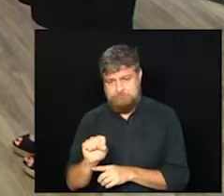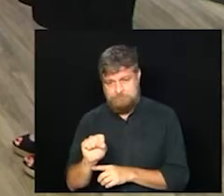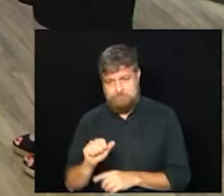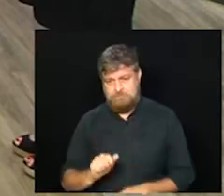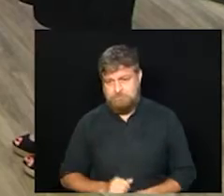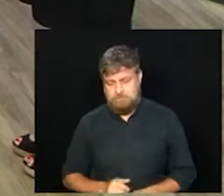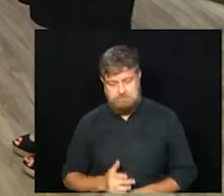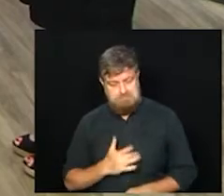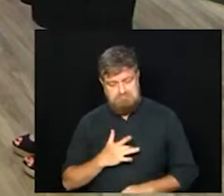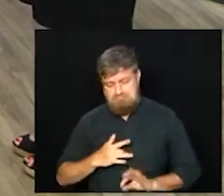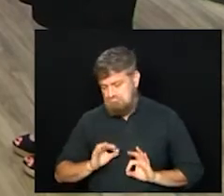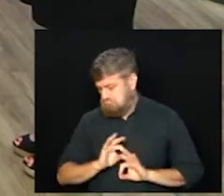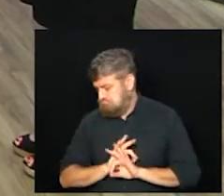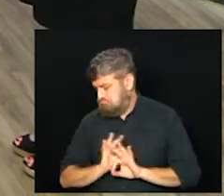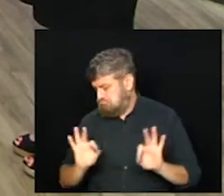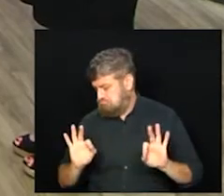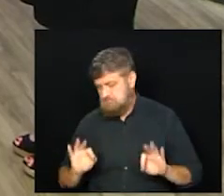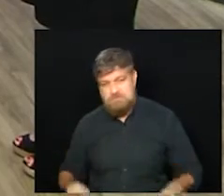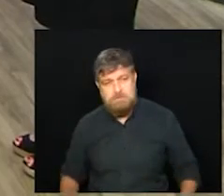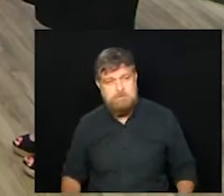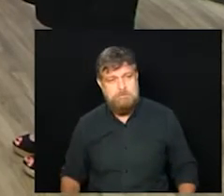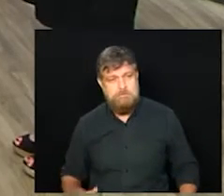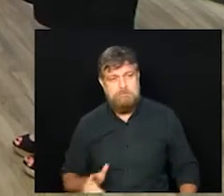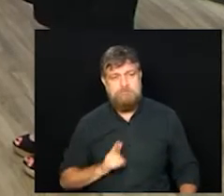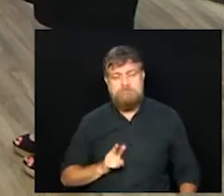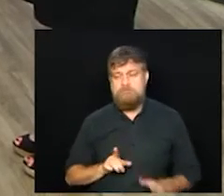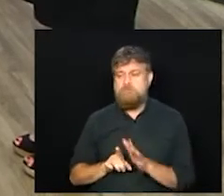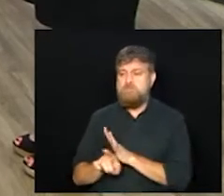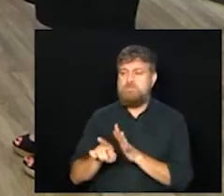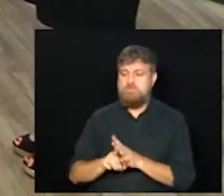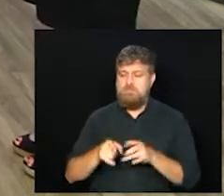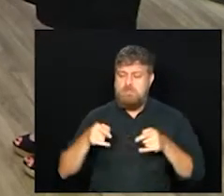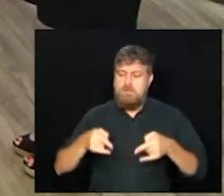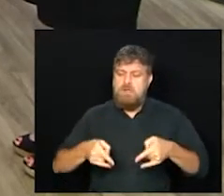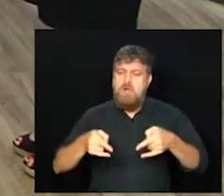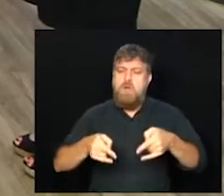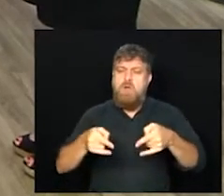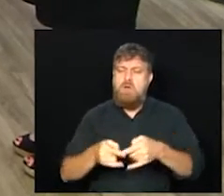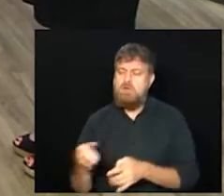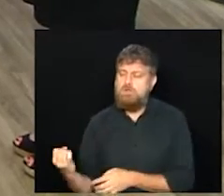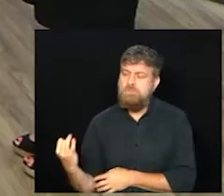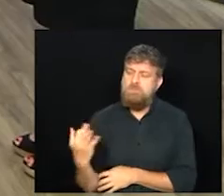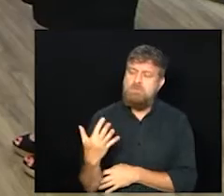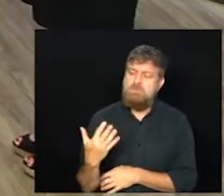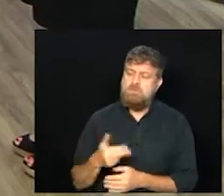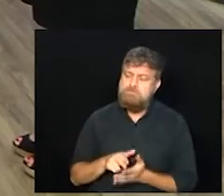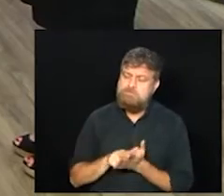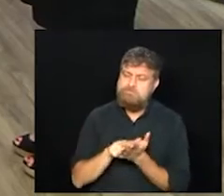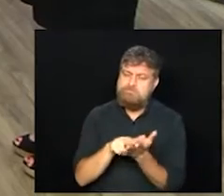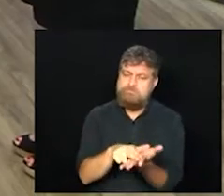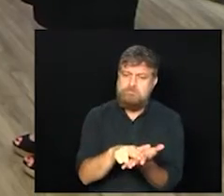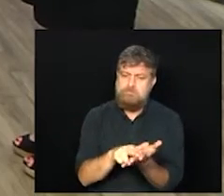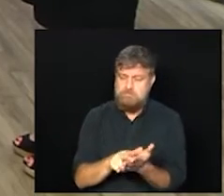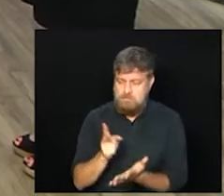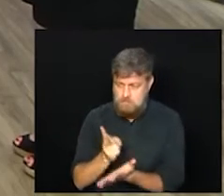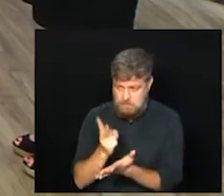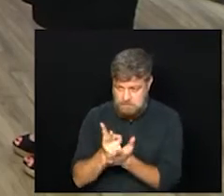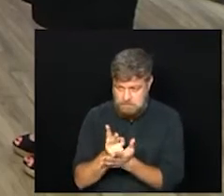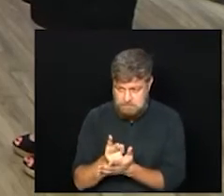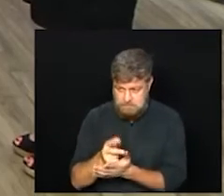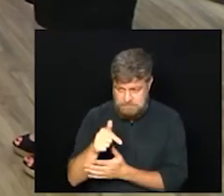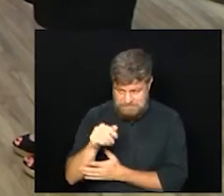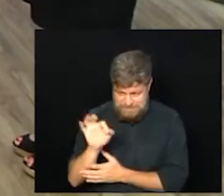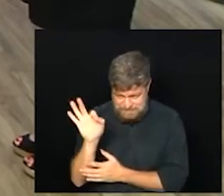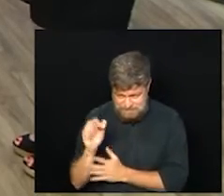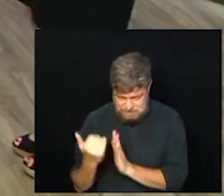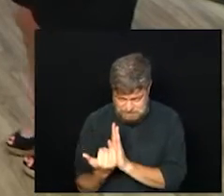que não tinha comorbidades. Mina Abreu, taxa de ocupação de leitos na cidade de Campinas permanece acima dos